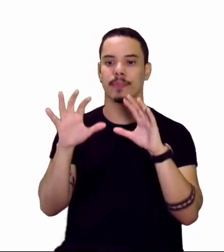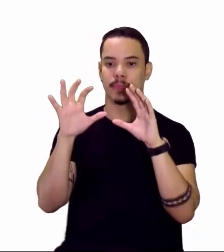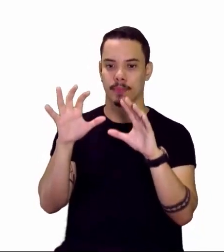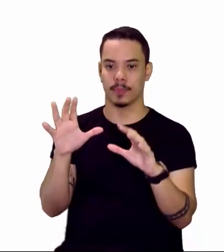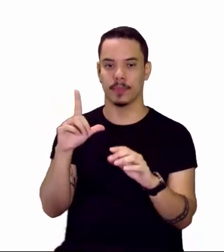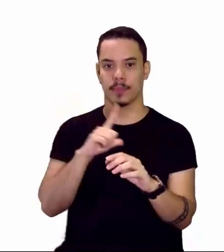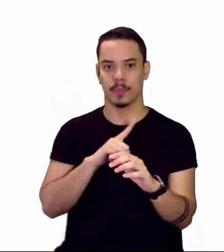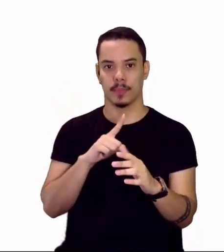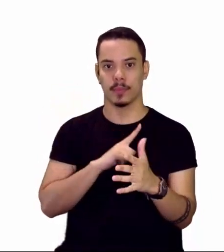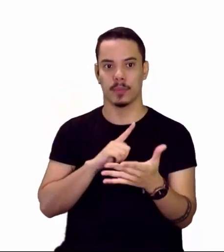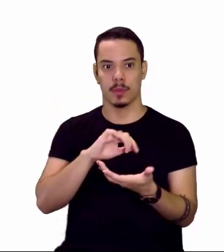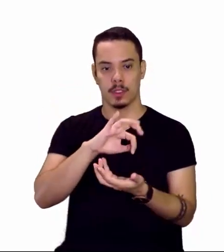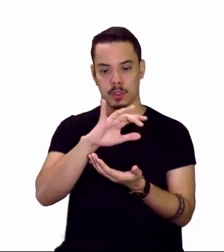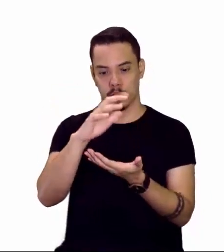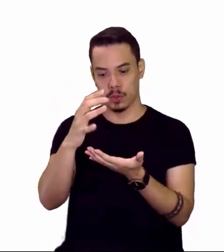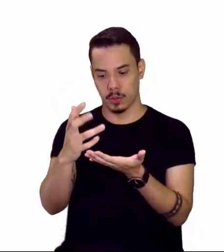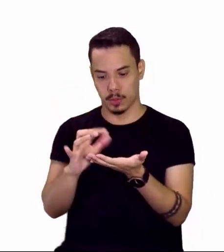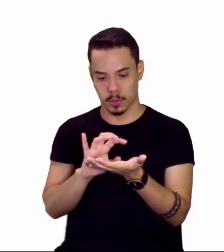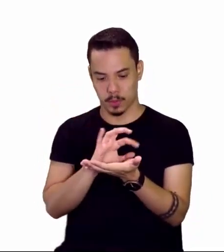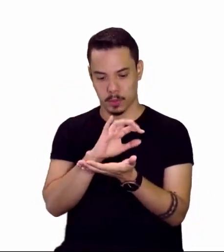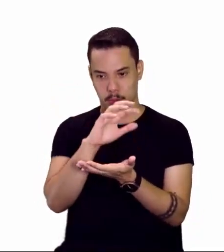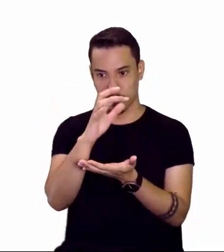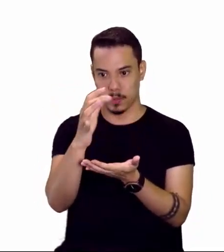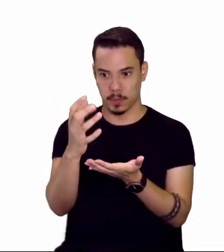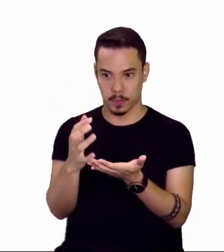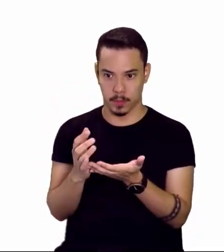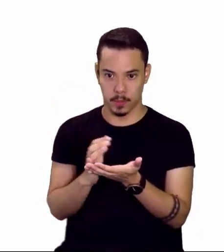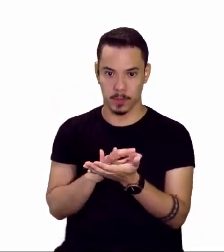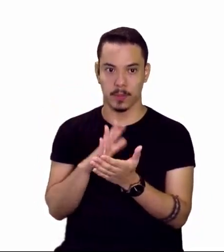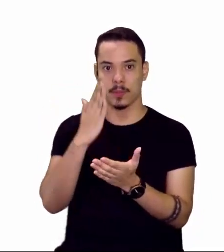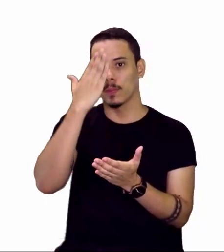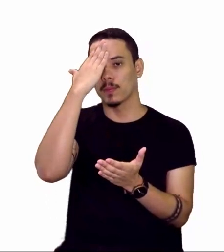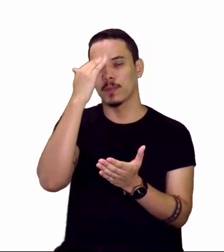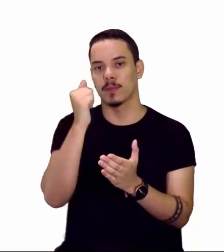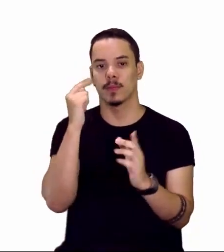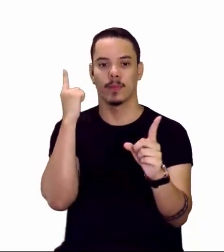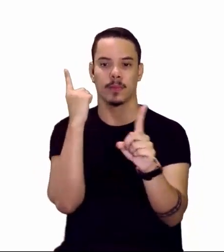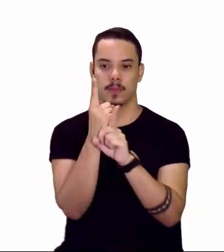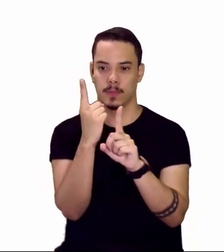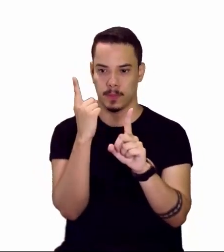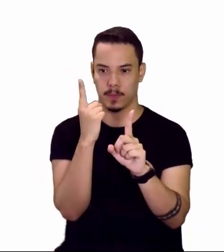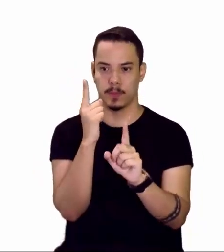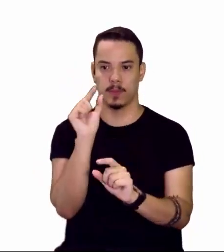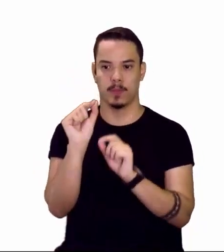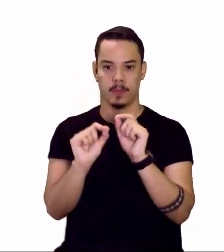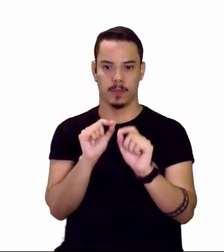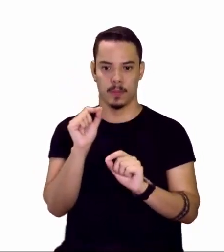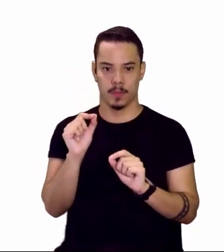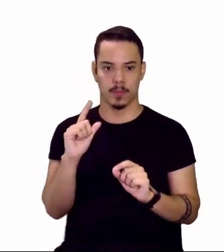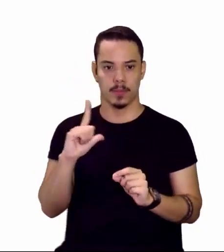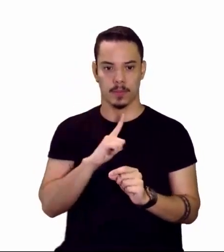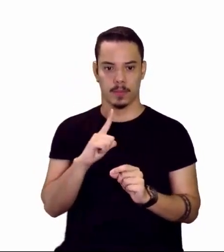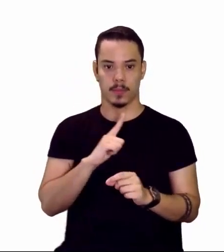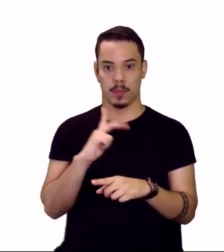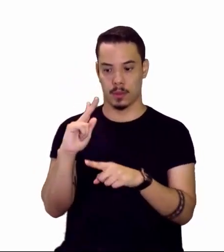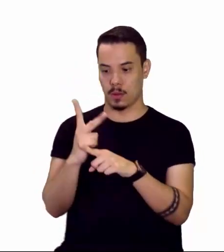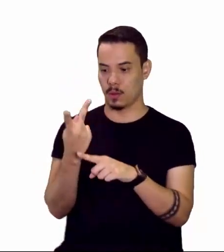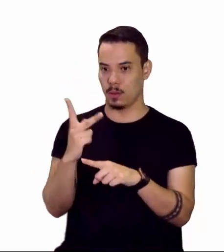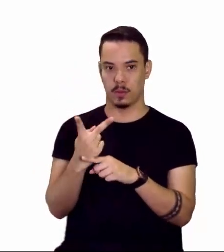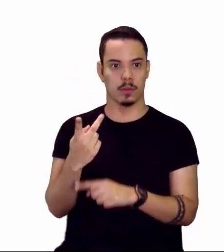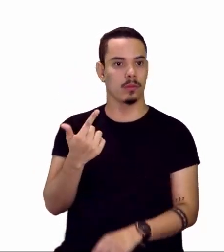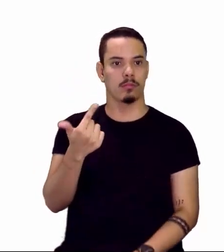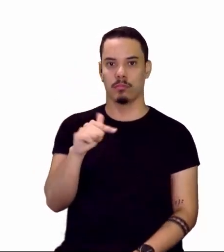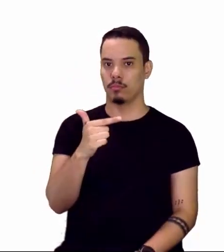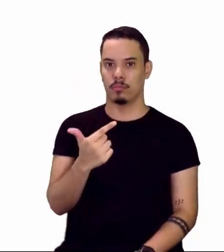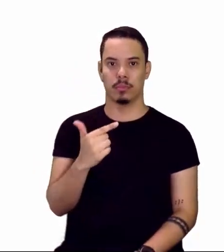uma geometria para identificar que os hidrogênios, eles não estão